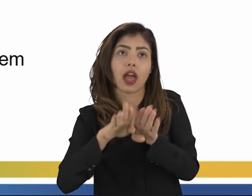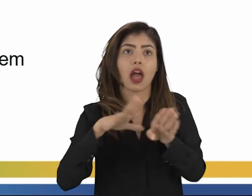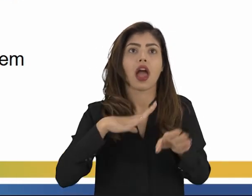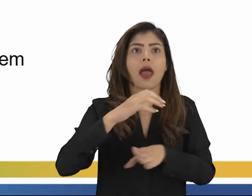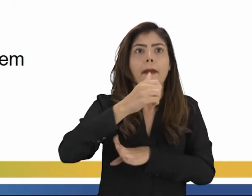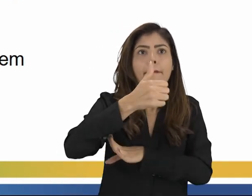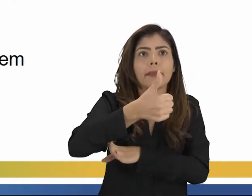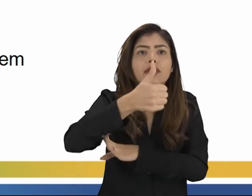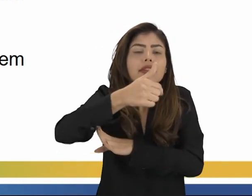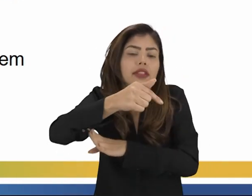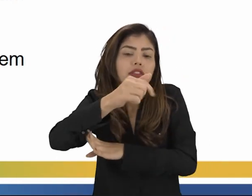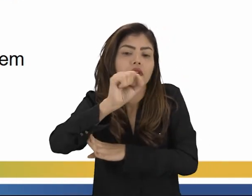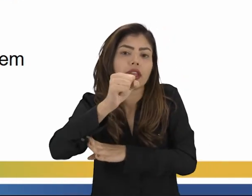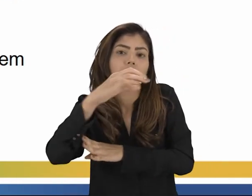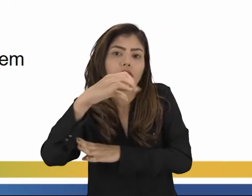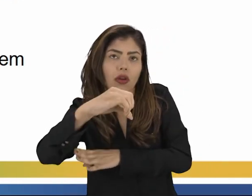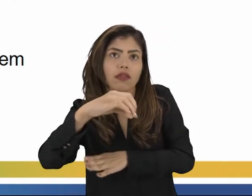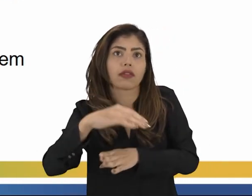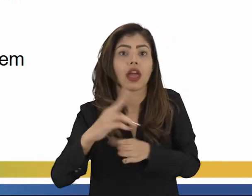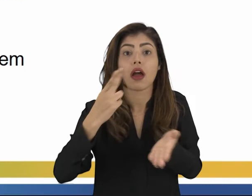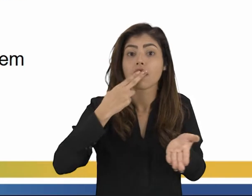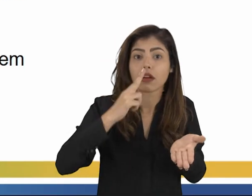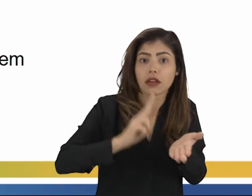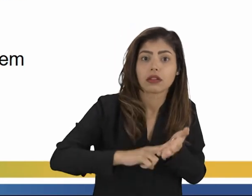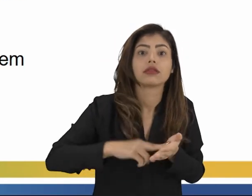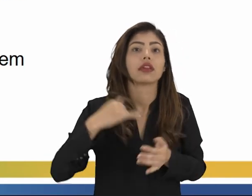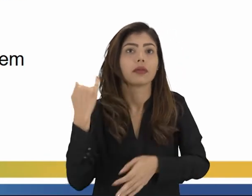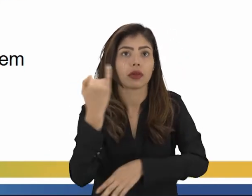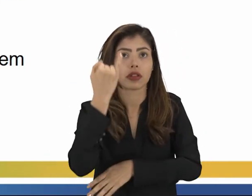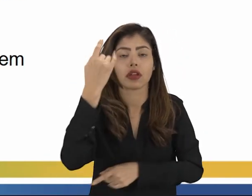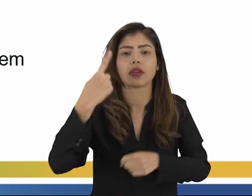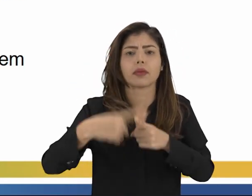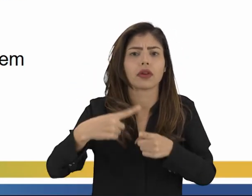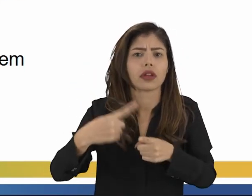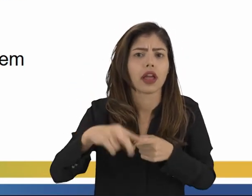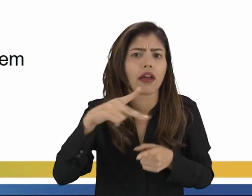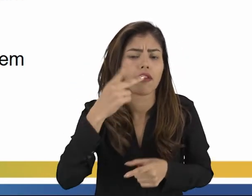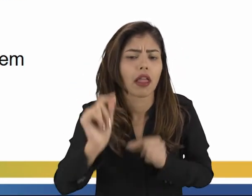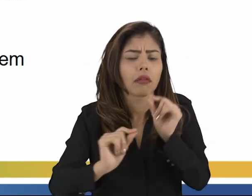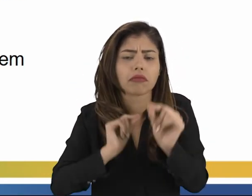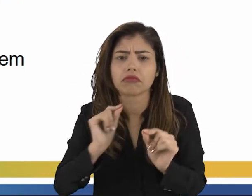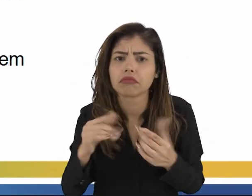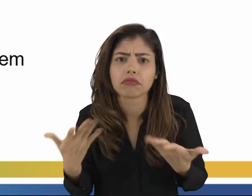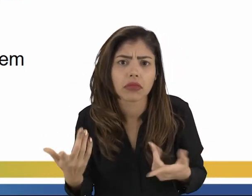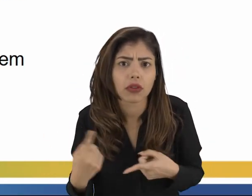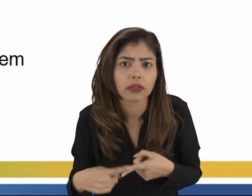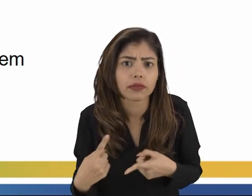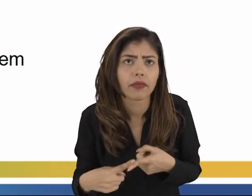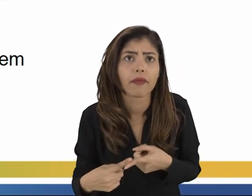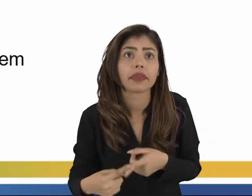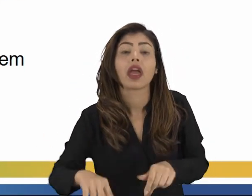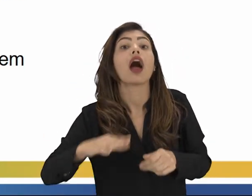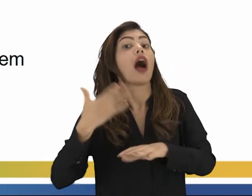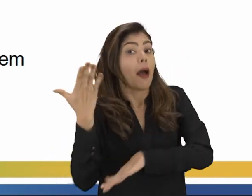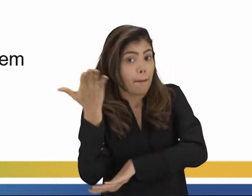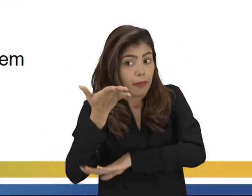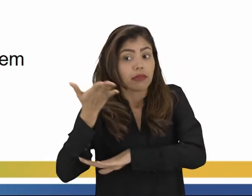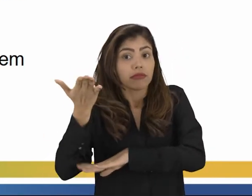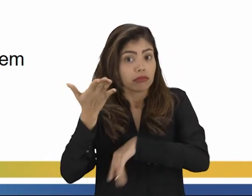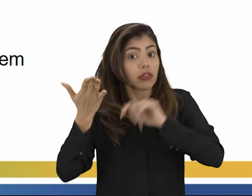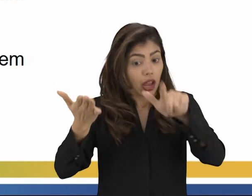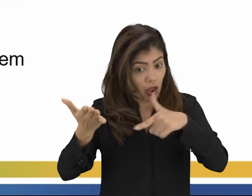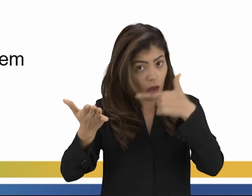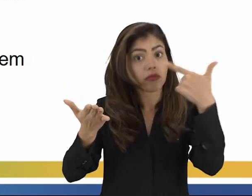Aí. Essa aí é uma carta importante porque... Por que eu quero falar sobre isso? Justamente porque vai servir de base para